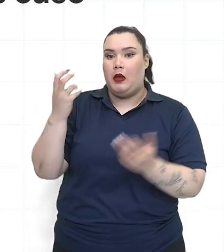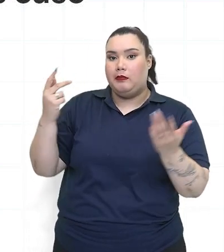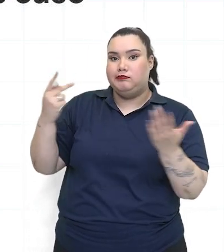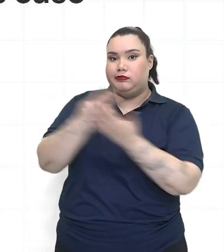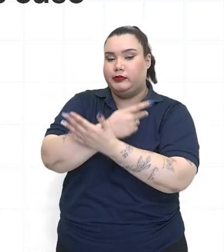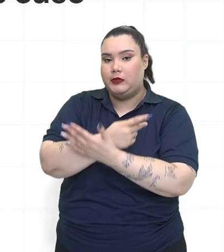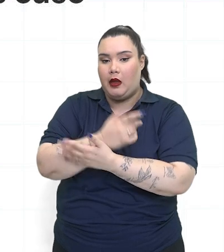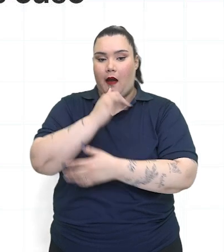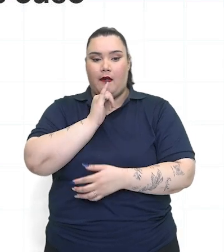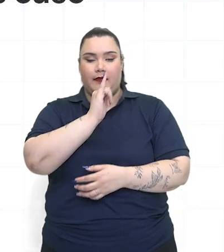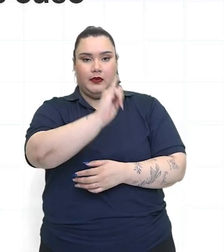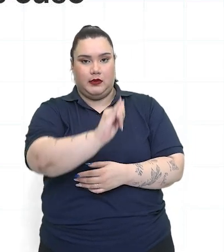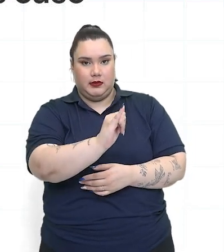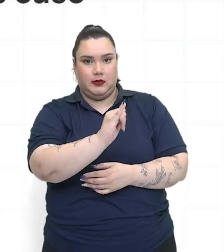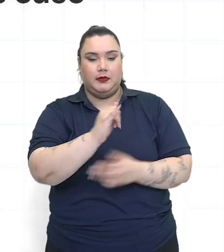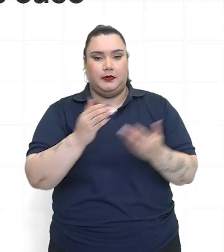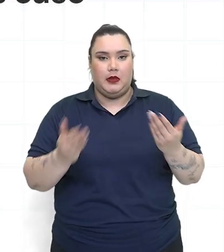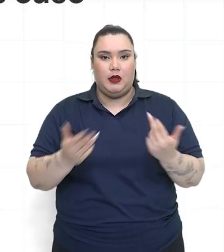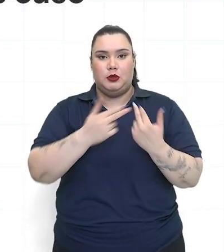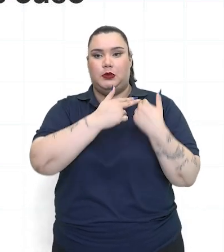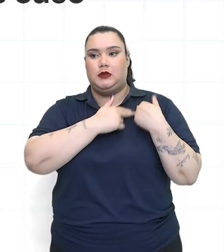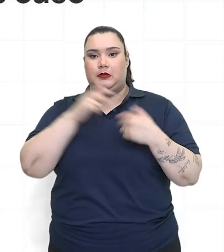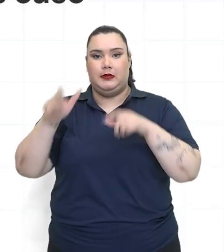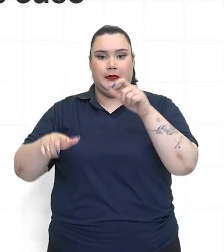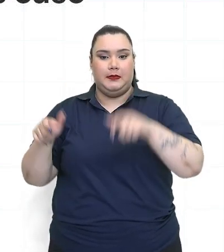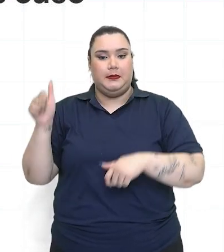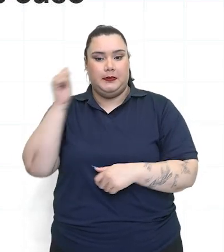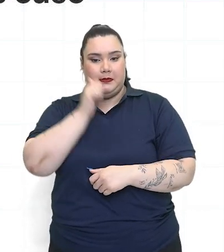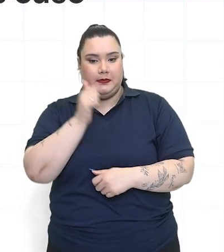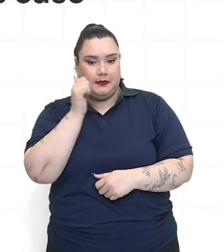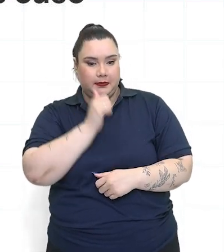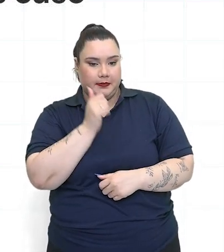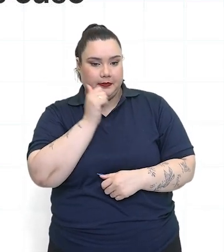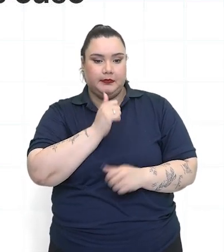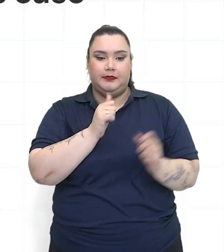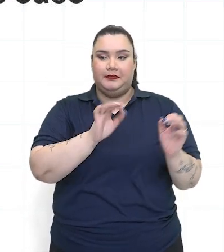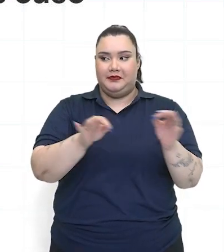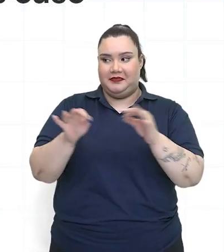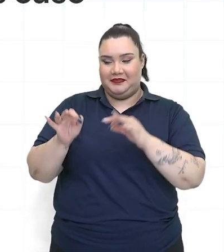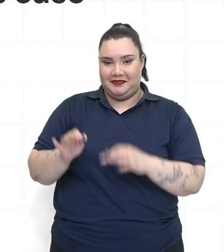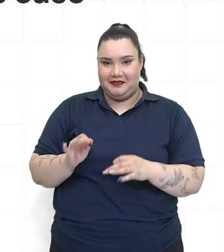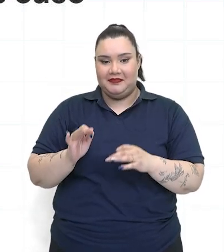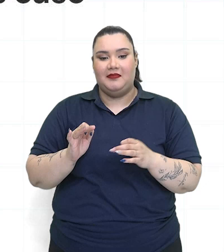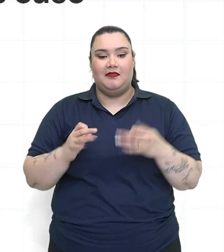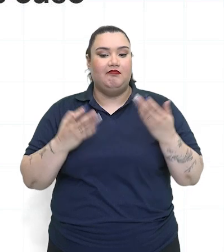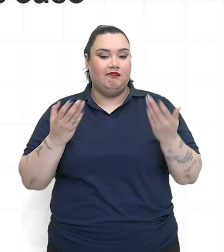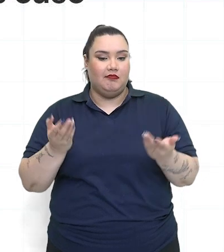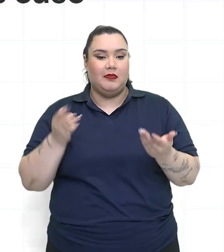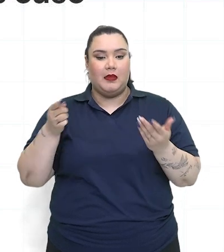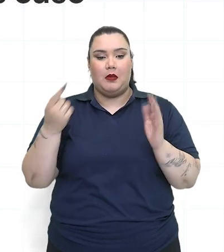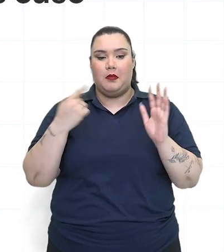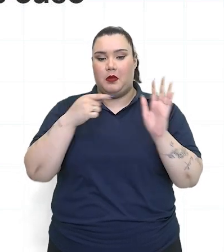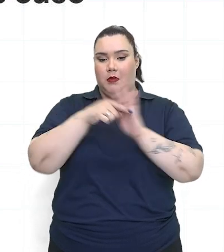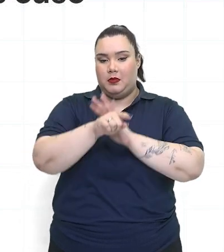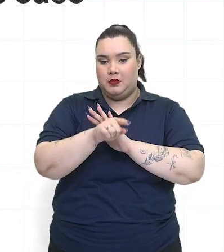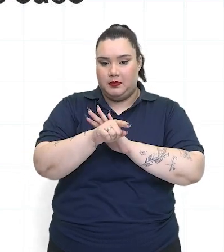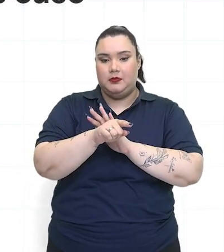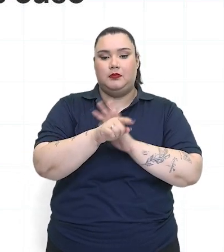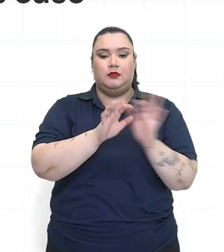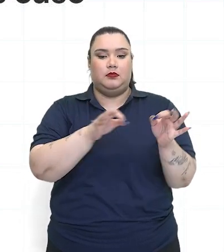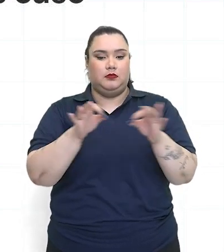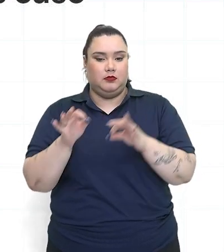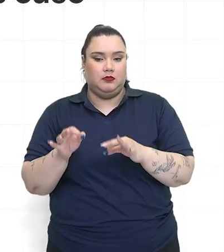um imprevisto. Então, esse era o papel delas, ficar de olho na casa do Bola, nas esquinas da rua, isso,